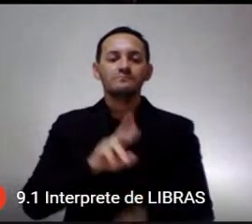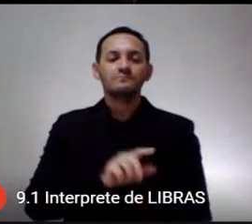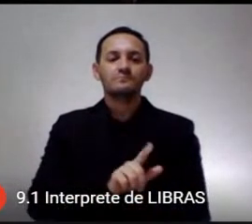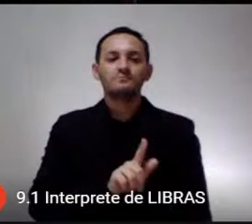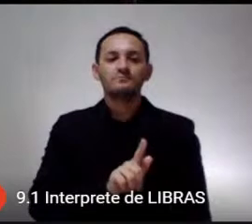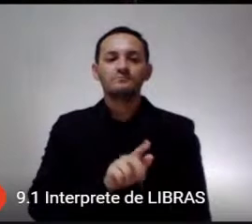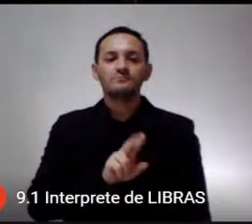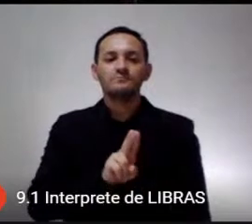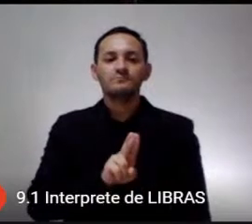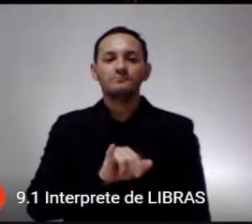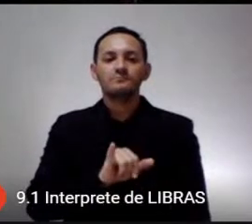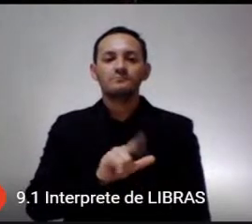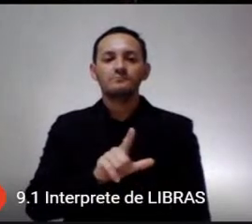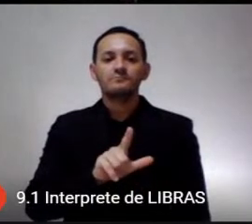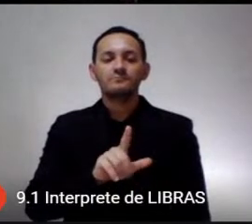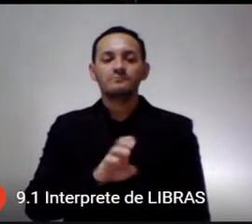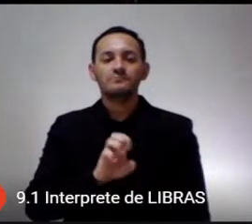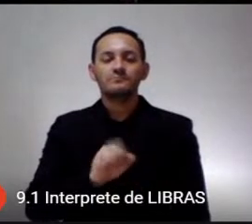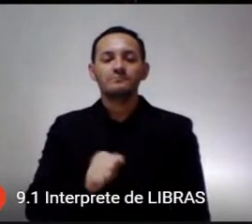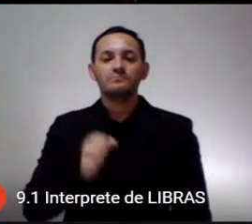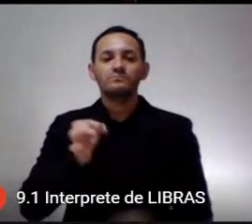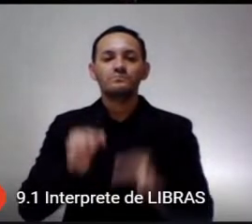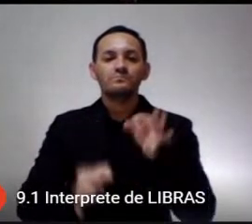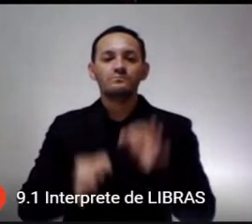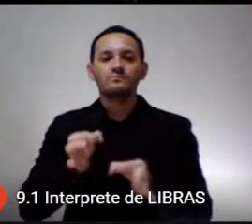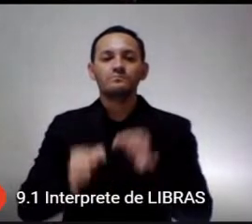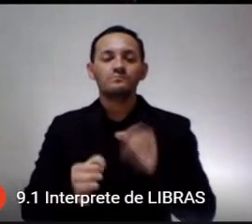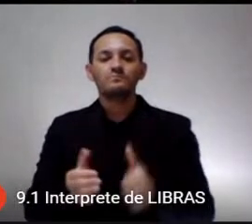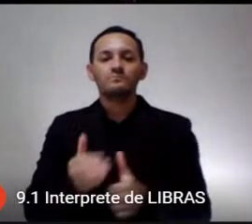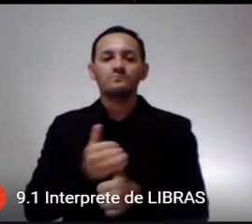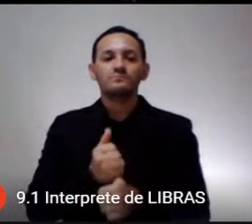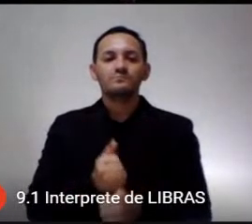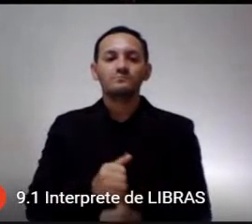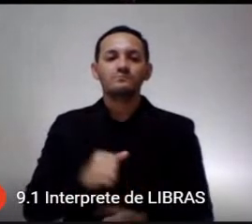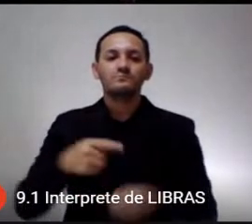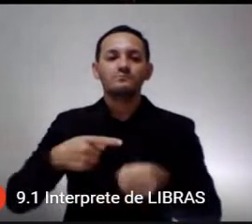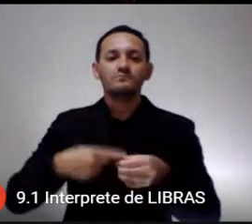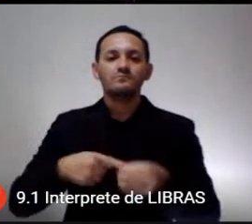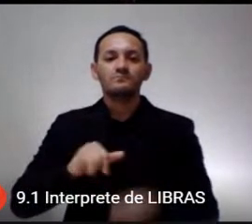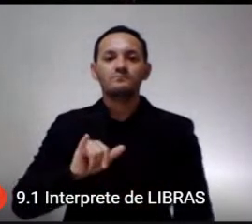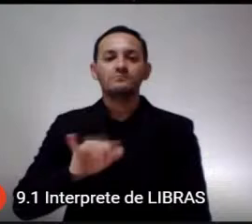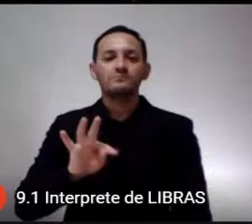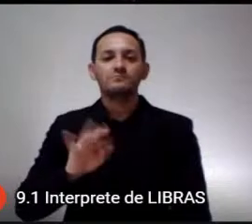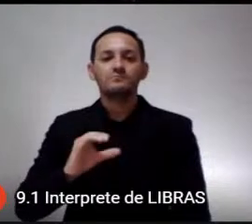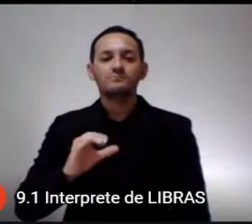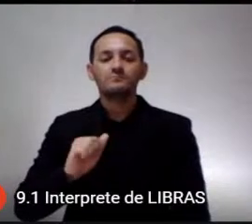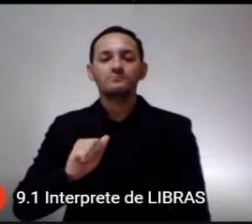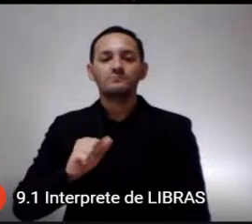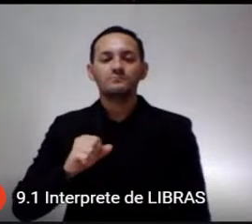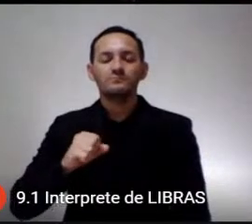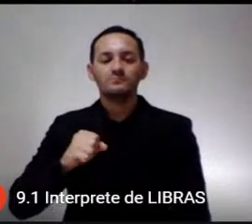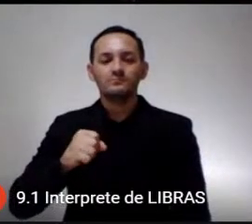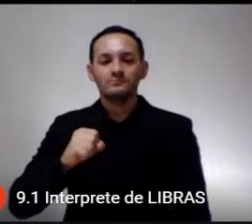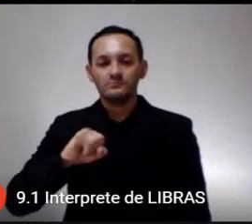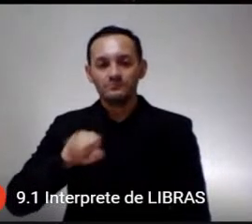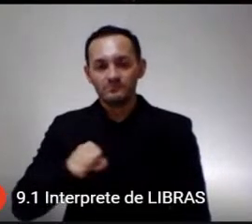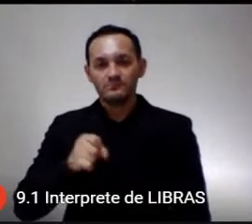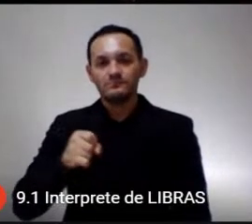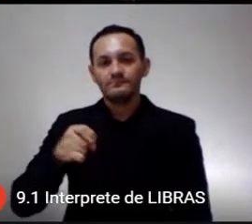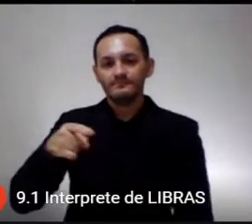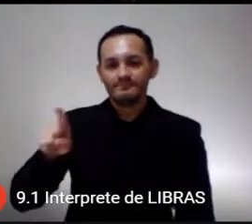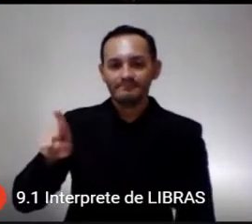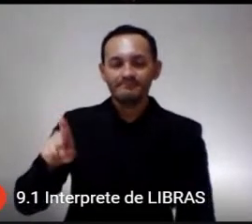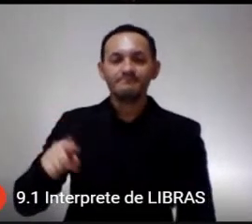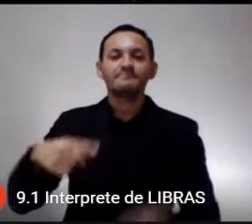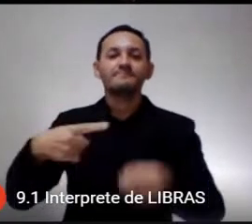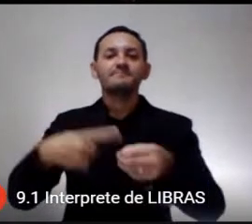zona eleitoral de Itacajá e o doutor João Alberto como juiz substituto eleitoral